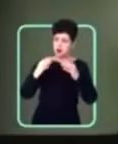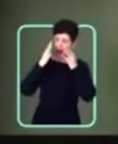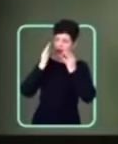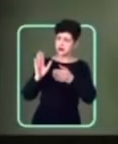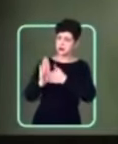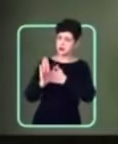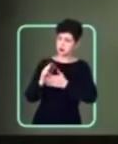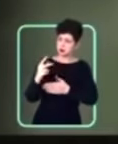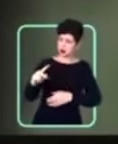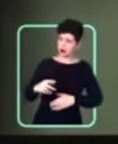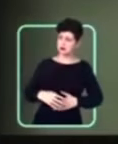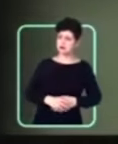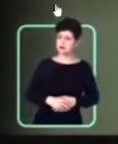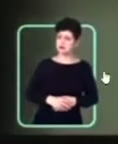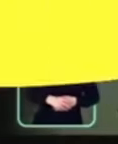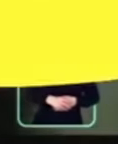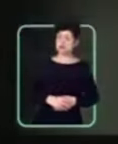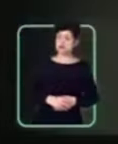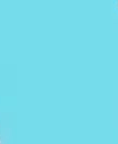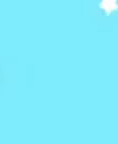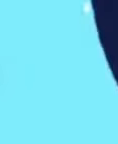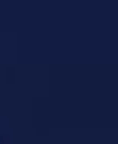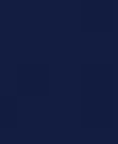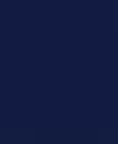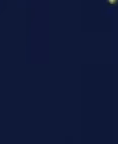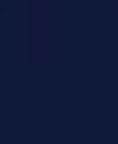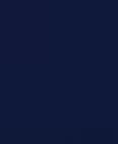Vou prestar atenção nessa mulher.